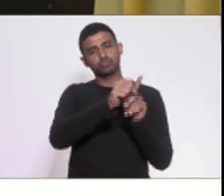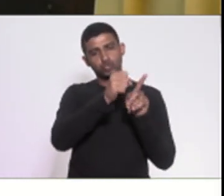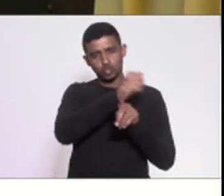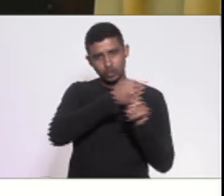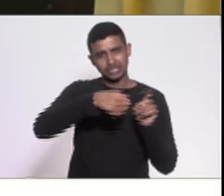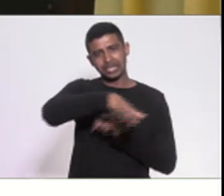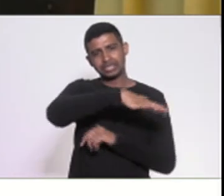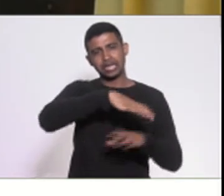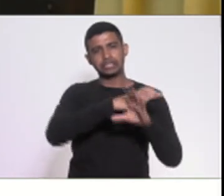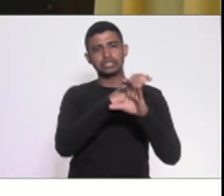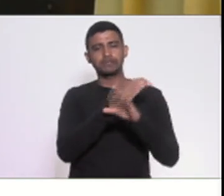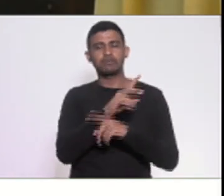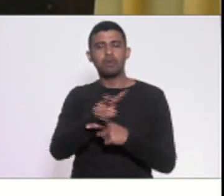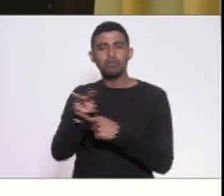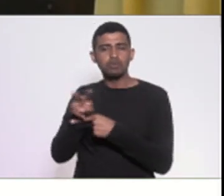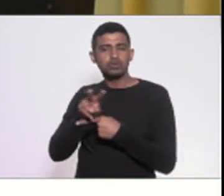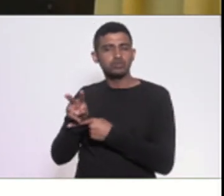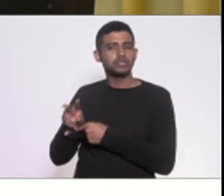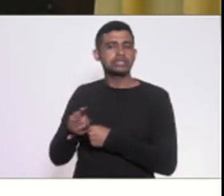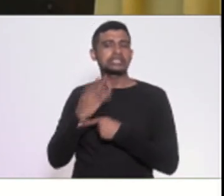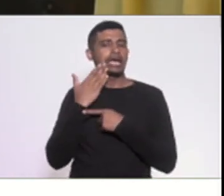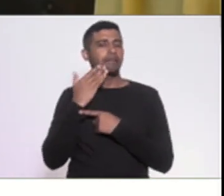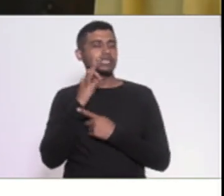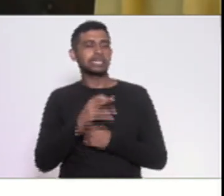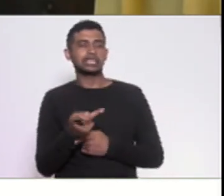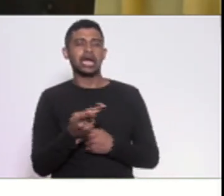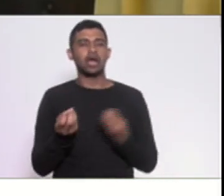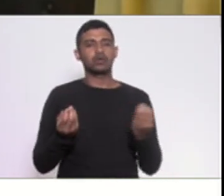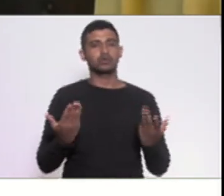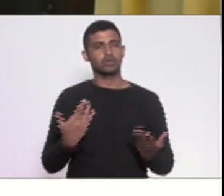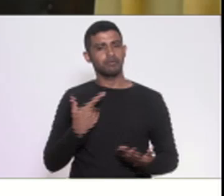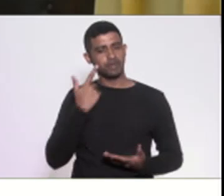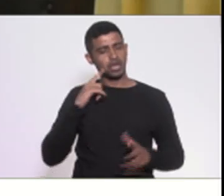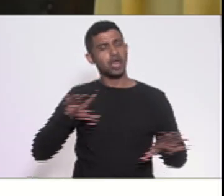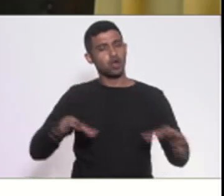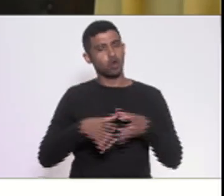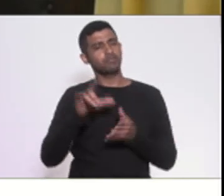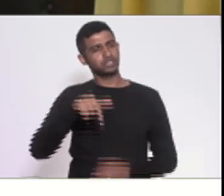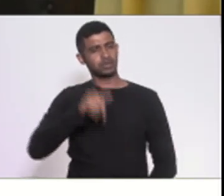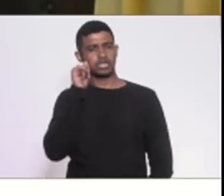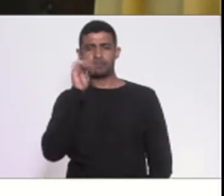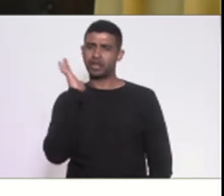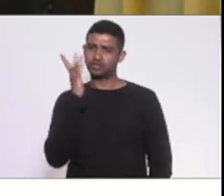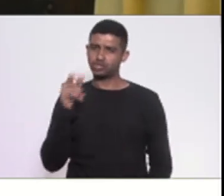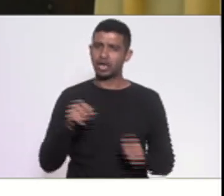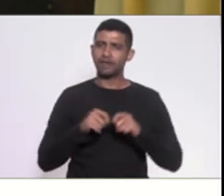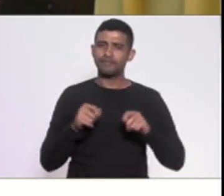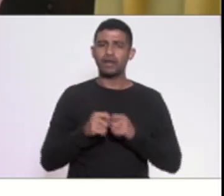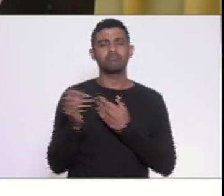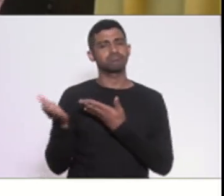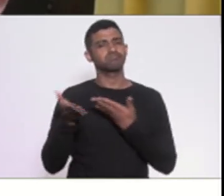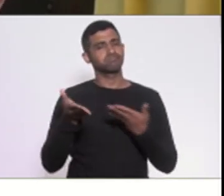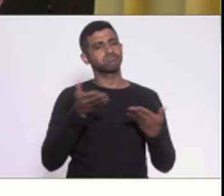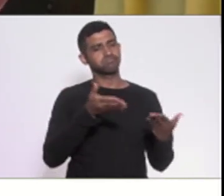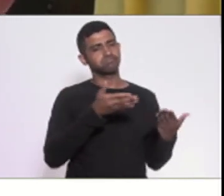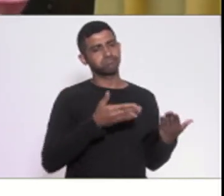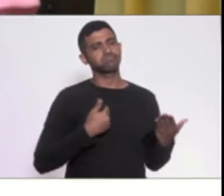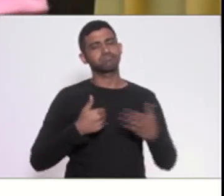a fim de monitorar o funcionamento dos mesmos. Eu acho que isso a própria Comissão das Mulheres já faz, convidando, né,